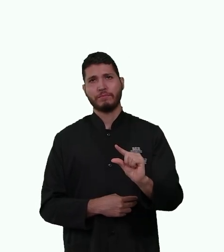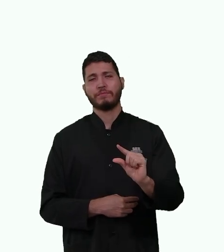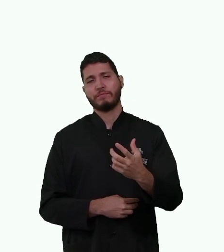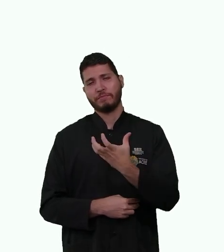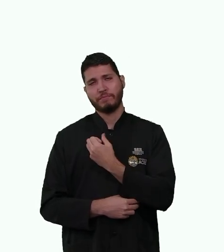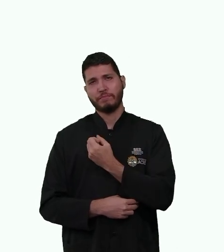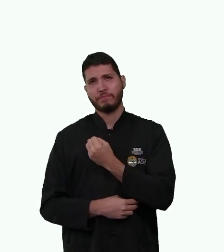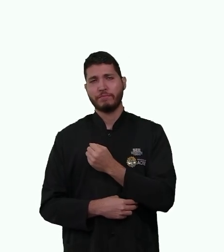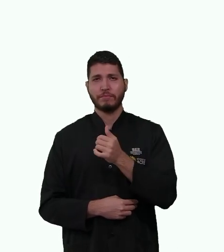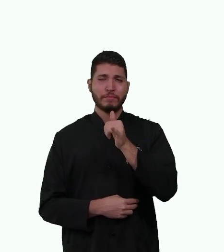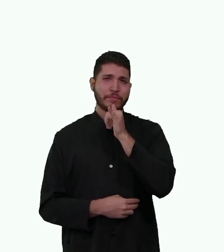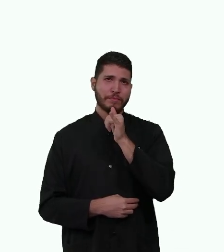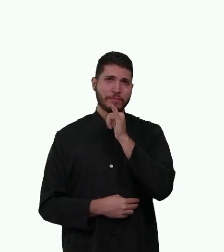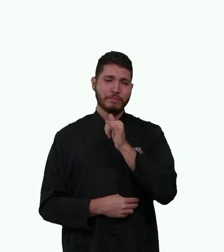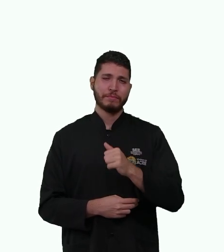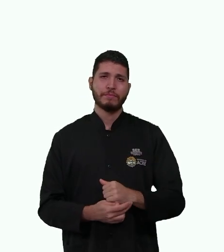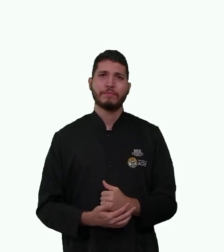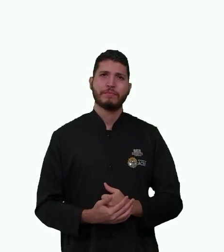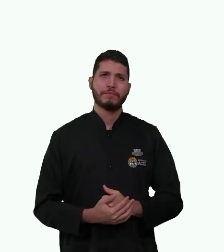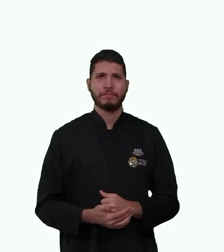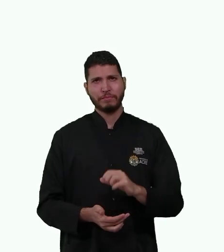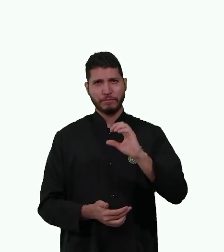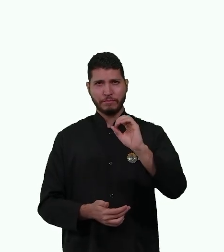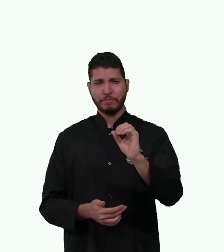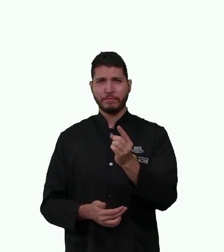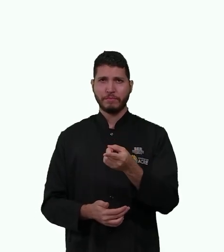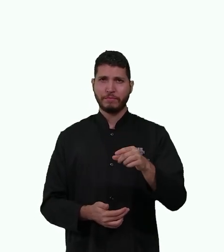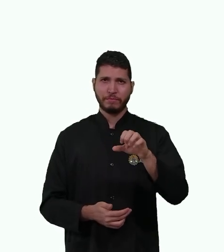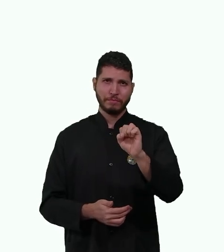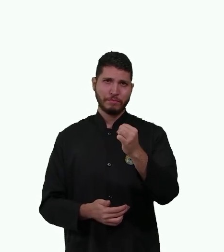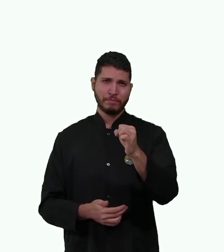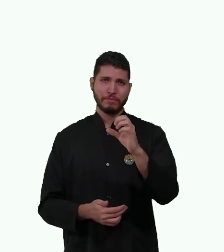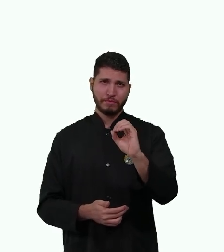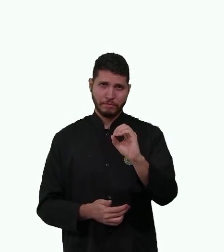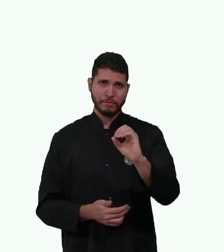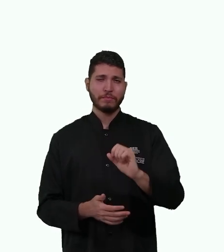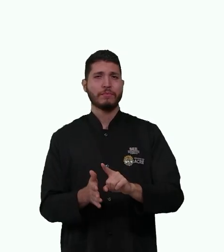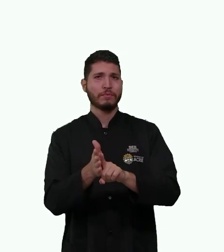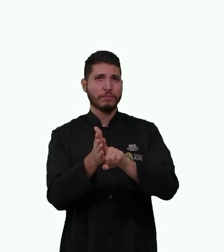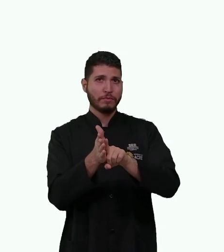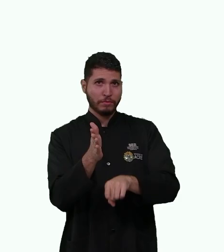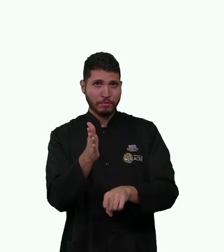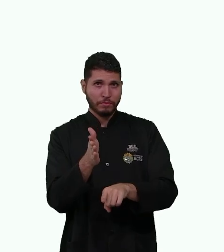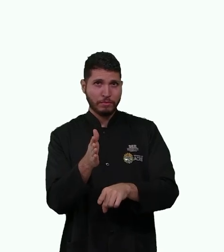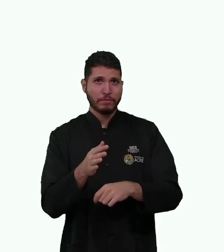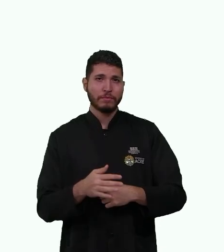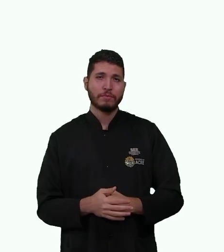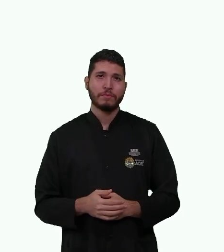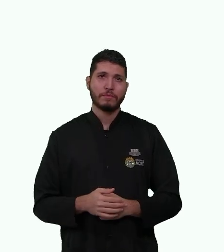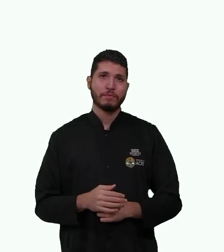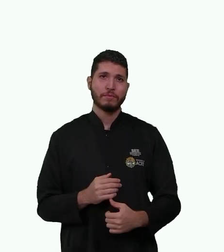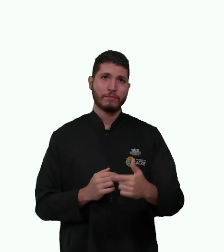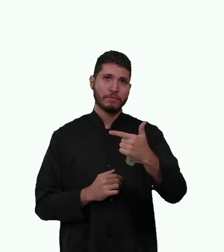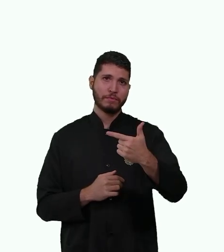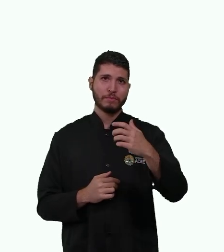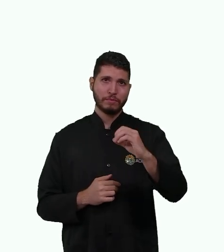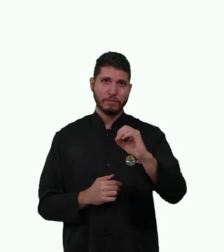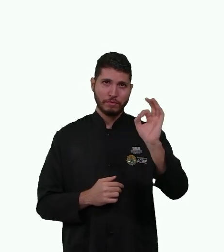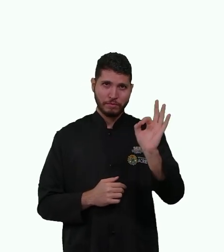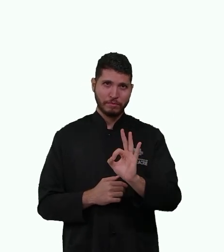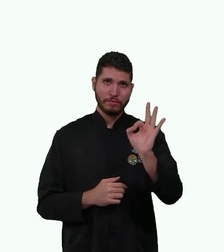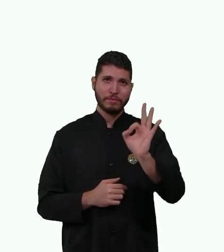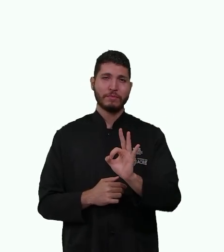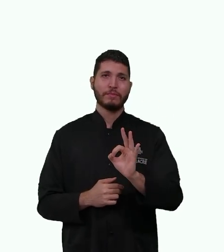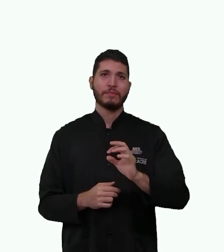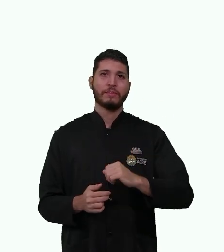valor. Por exemplo, ó, quando eu tenho 0,80, eu estou tendo um desconto de 20%, porque isso é o que falta